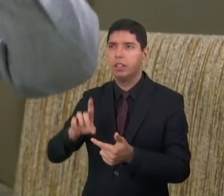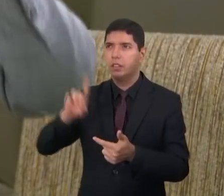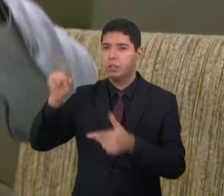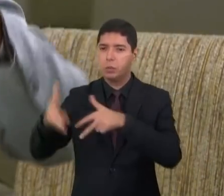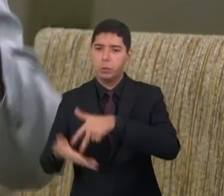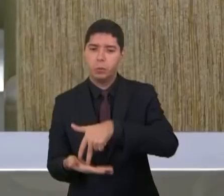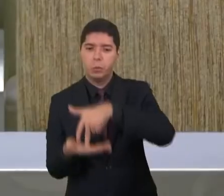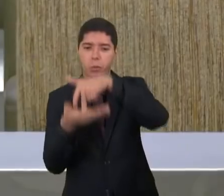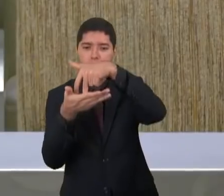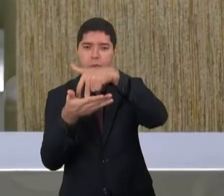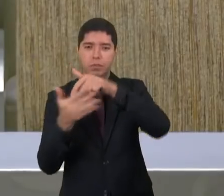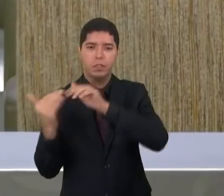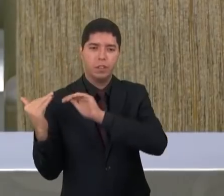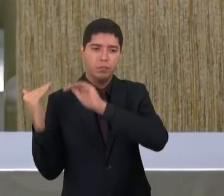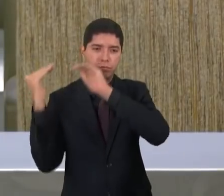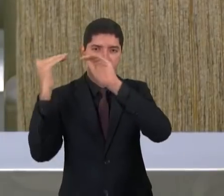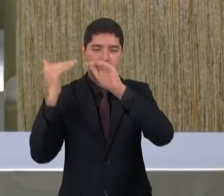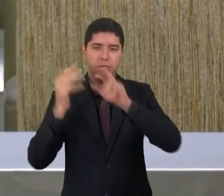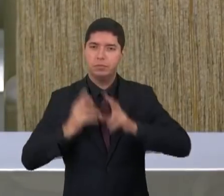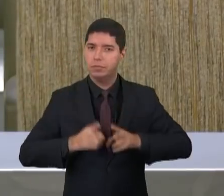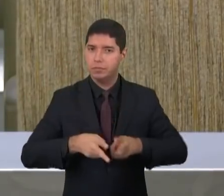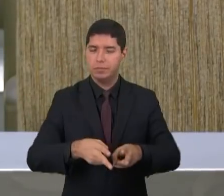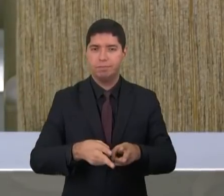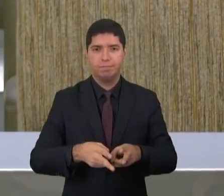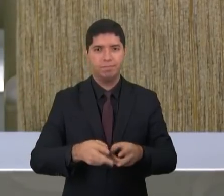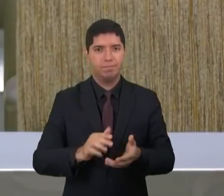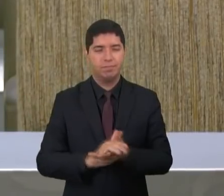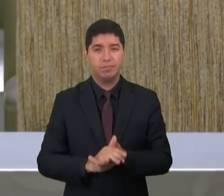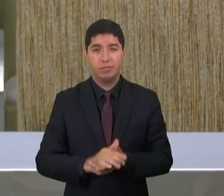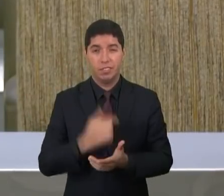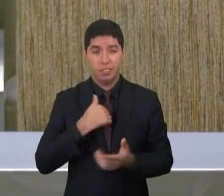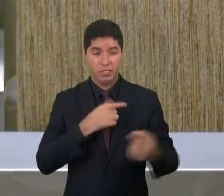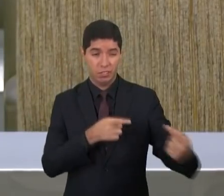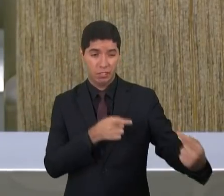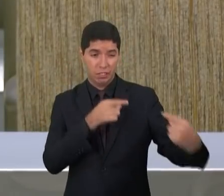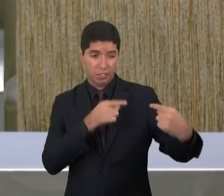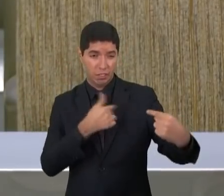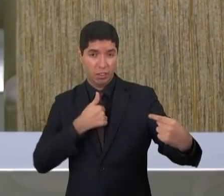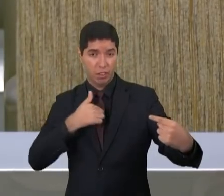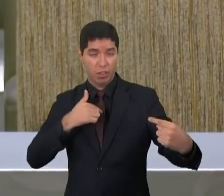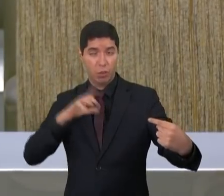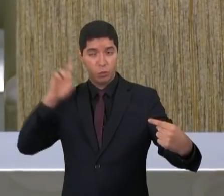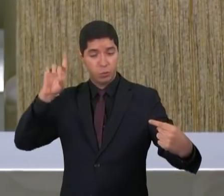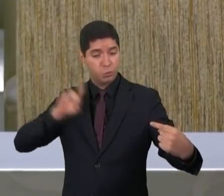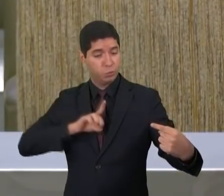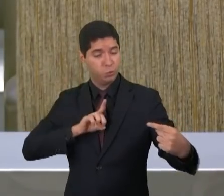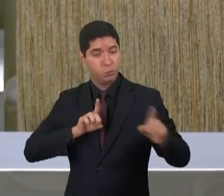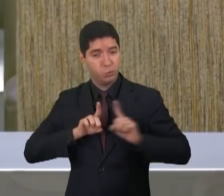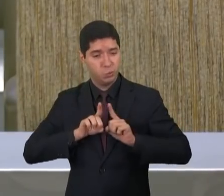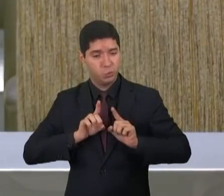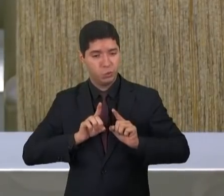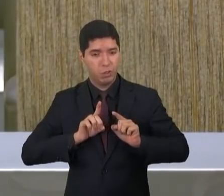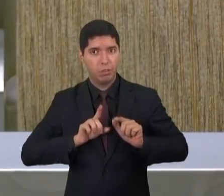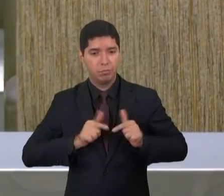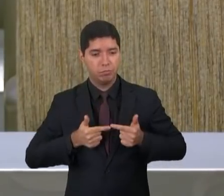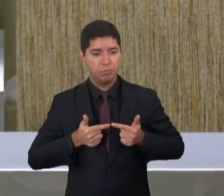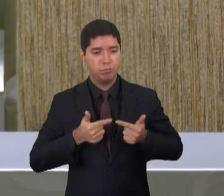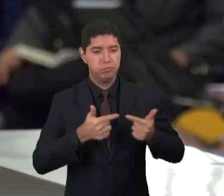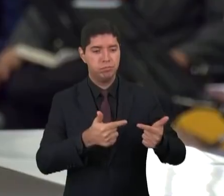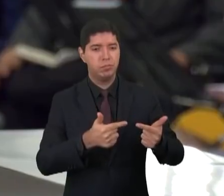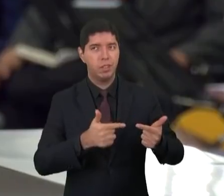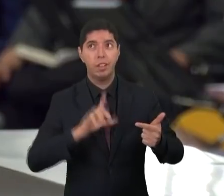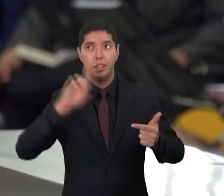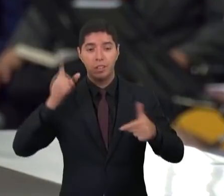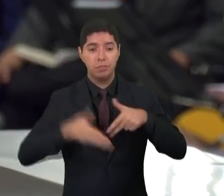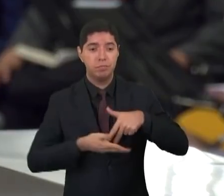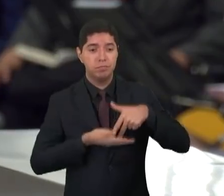Não adianta se levantar contra aqueles que têm Deus ao seu lado, porque se eles se levantam contra ti, Deus te coloca